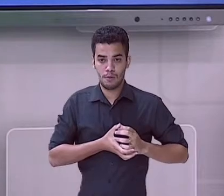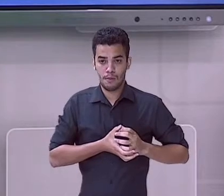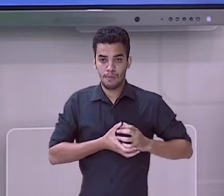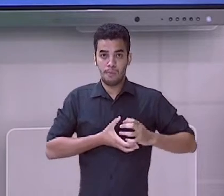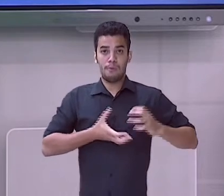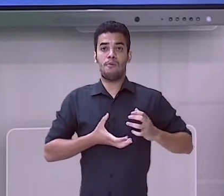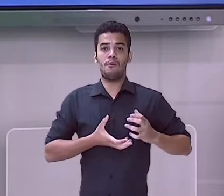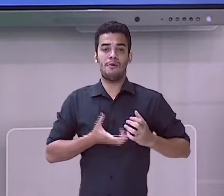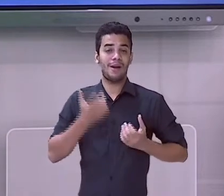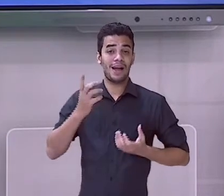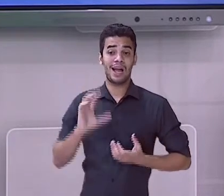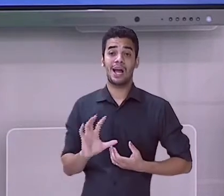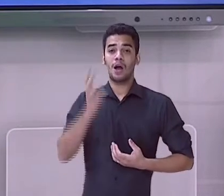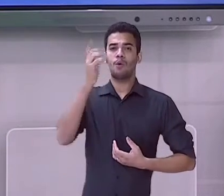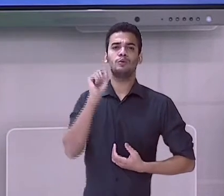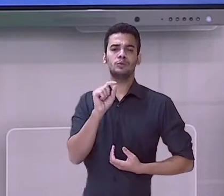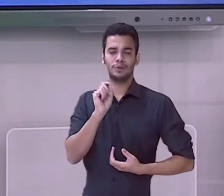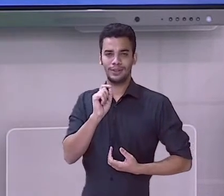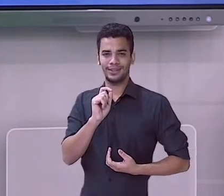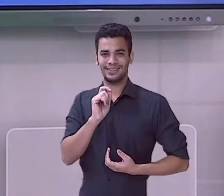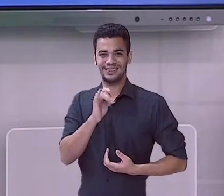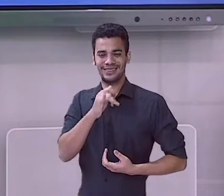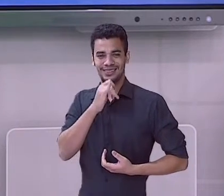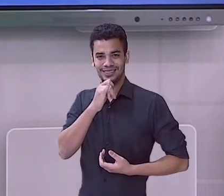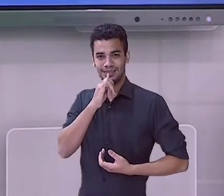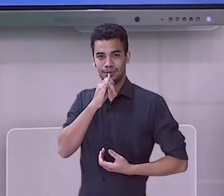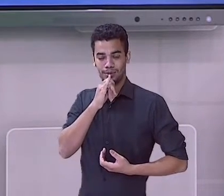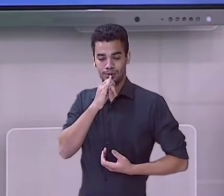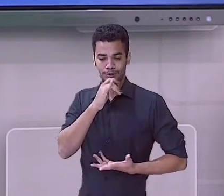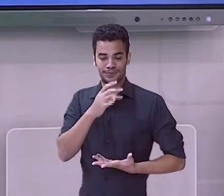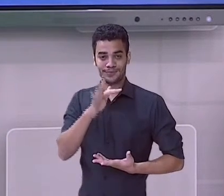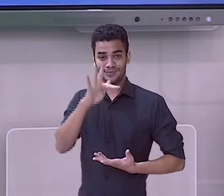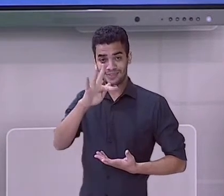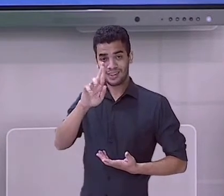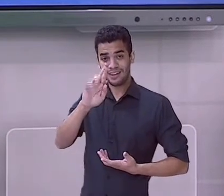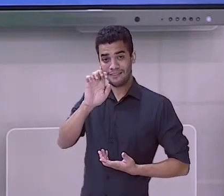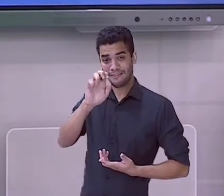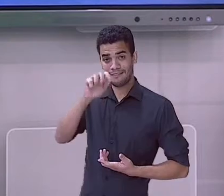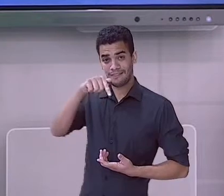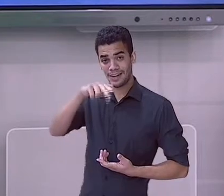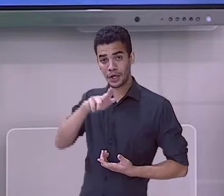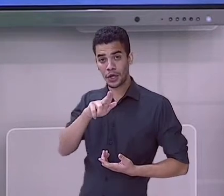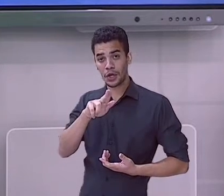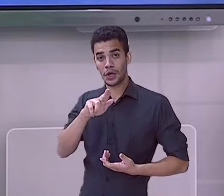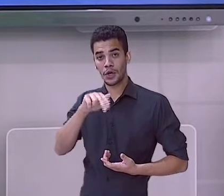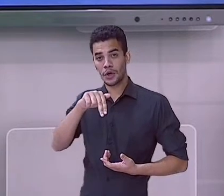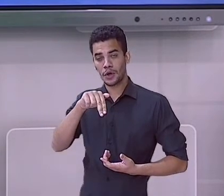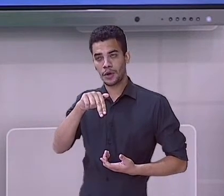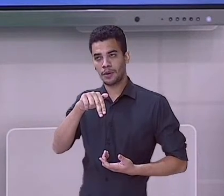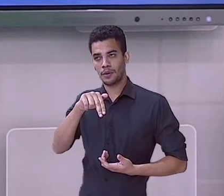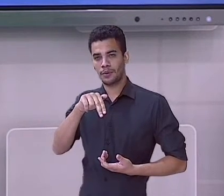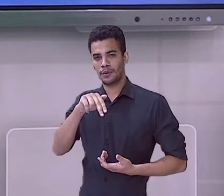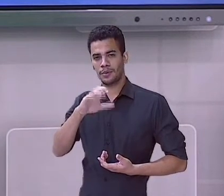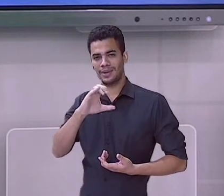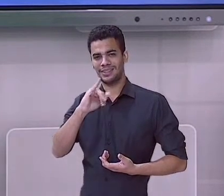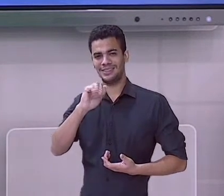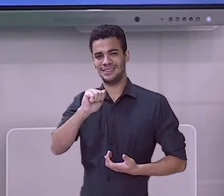é a partir daí que acontece todo esse movimento do sangue de sair,